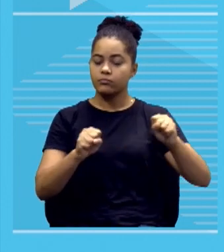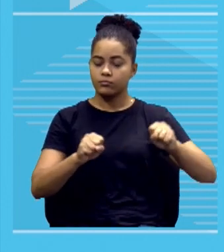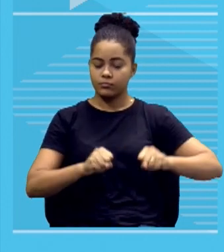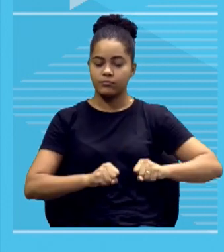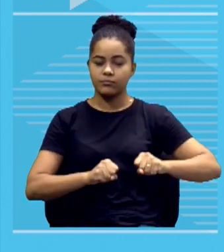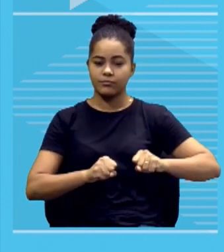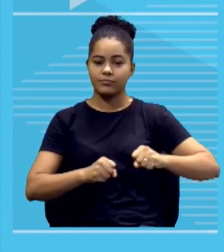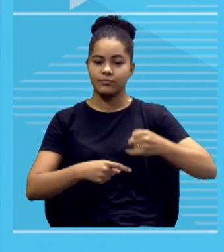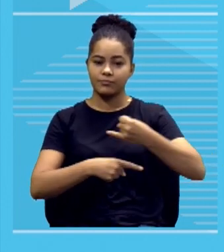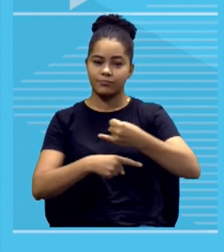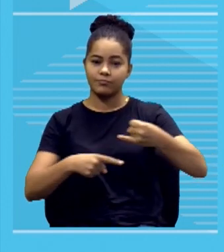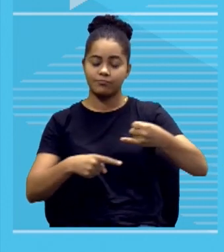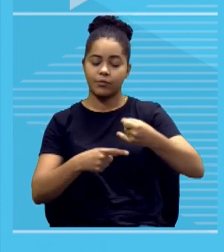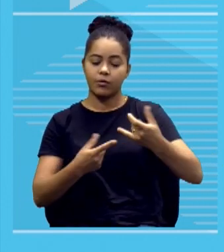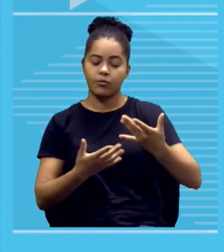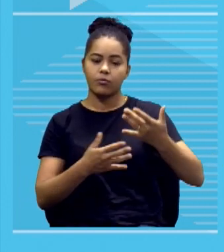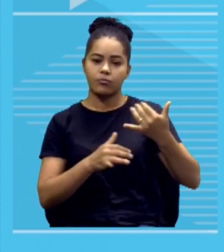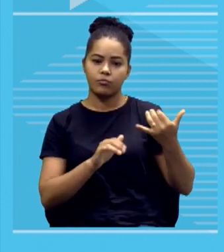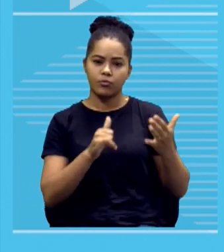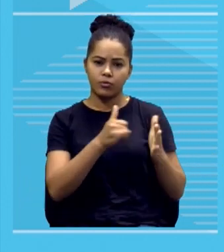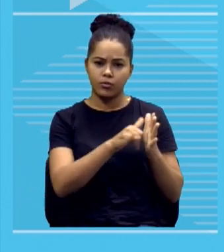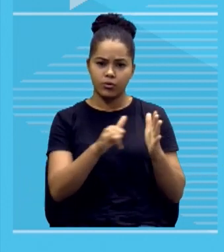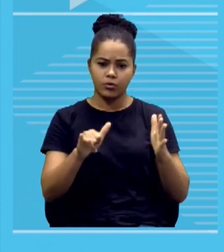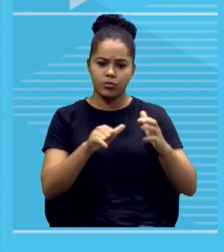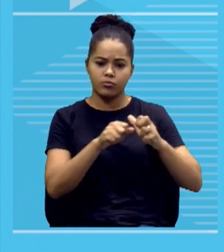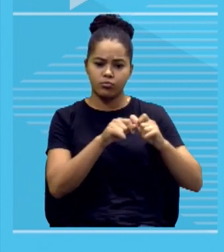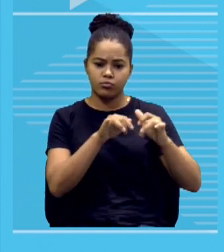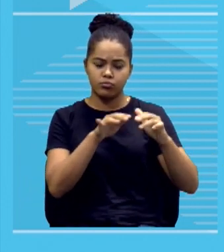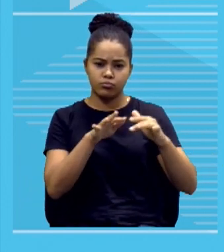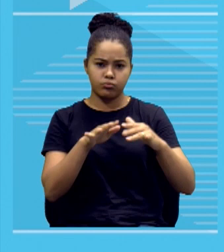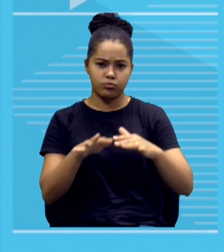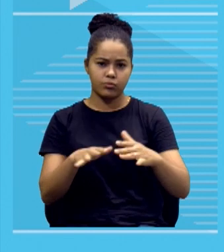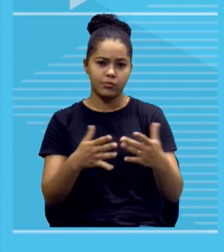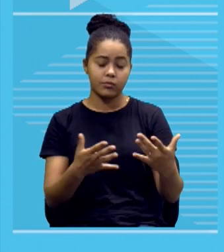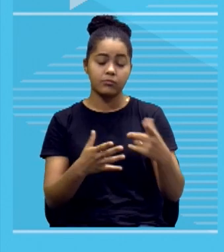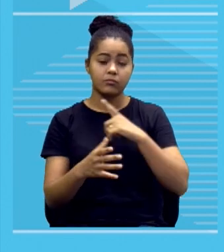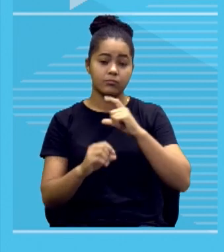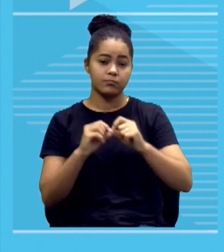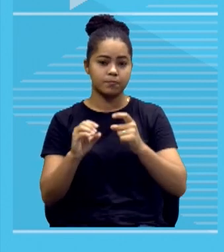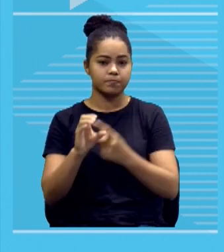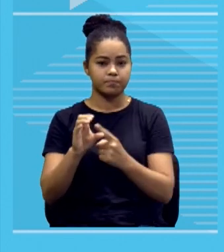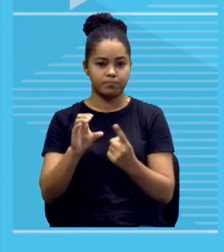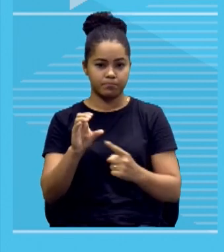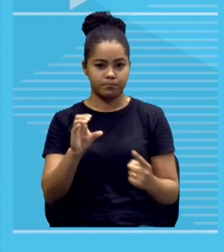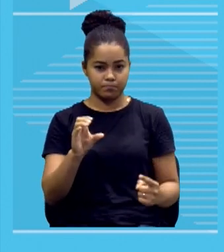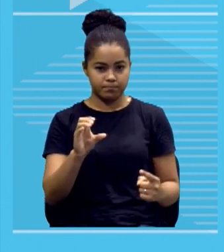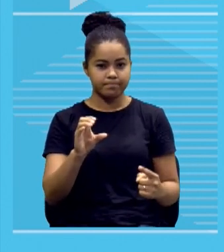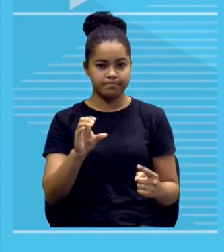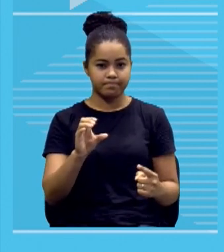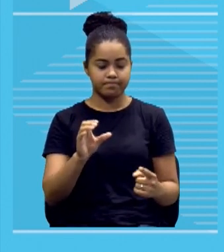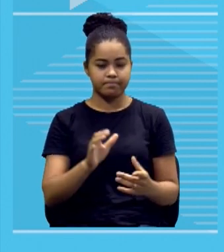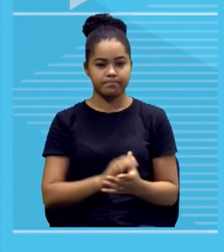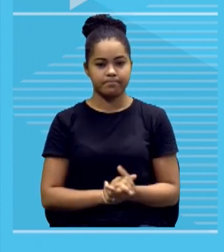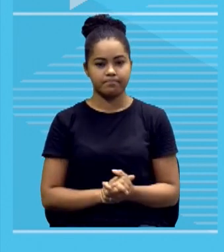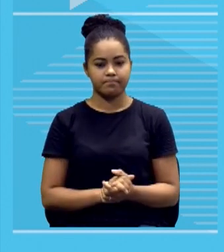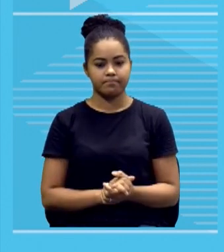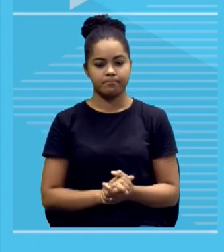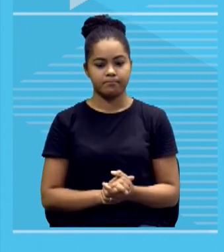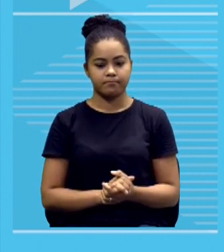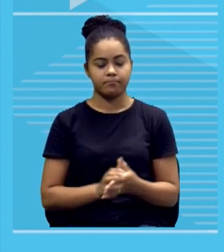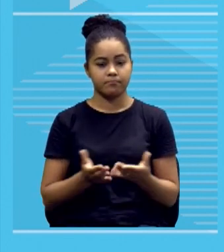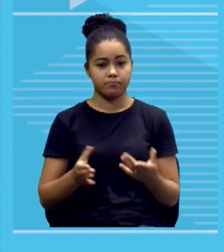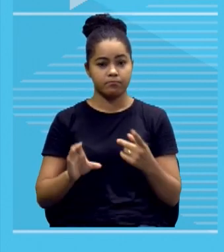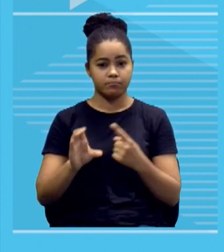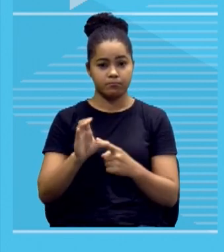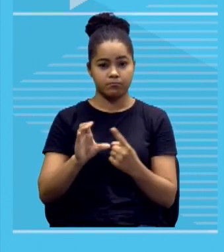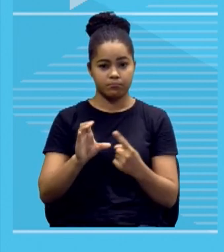uma distribuição de energia elétrica para aquele sistema. Então, você vai ter corrente. Bacana? Quando você tem corrente